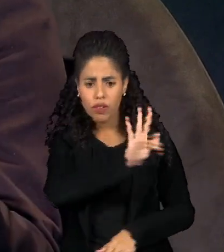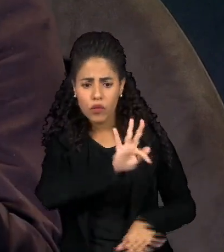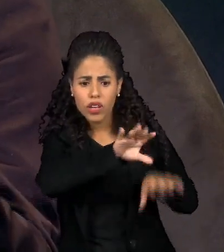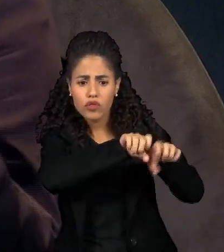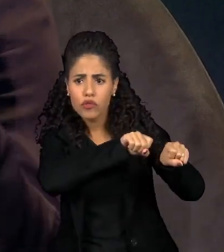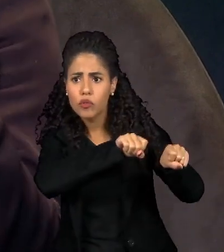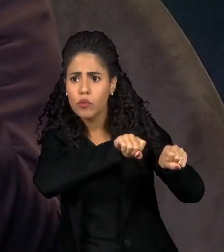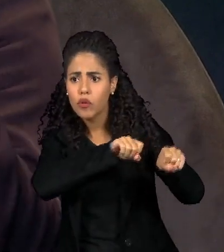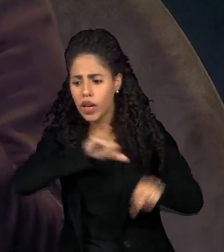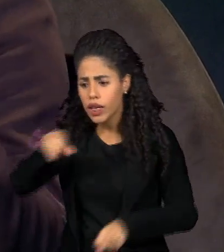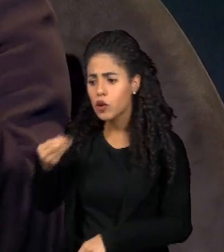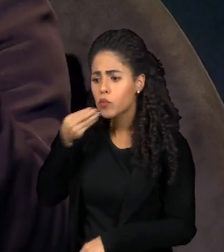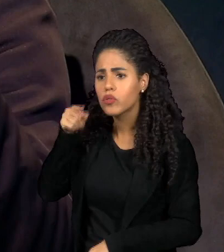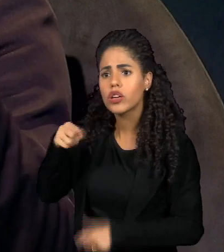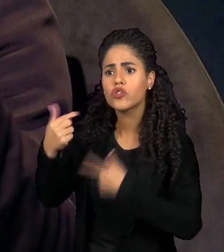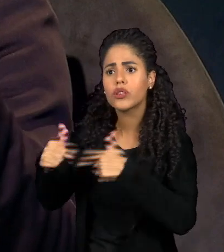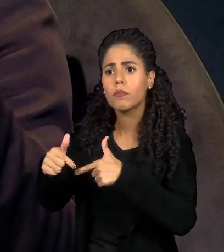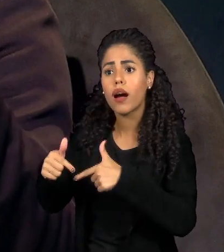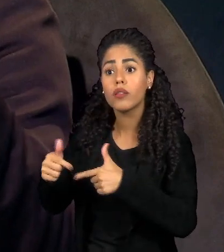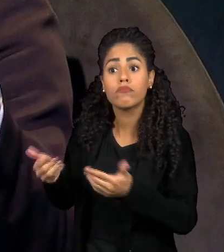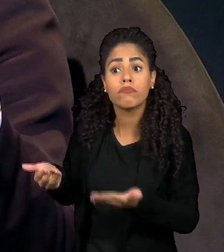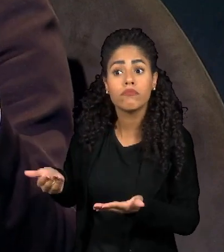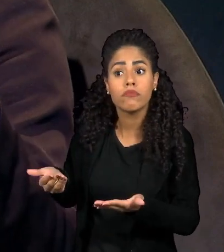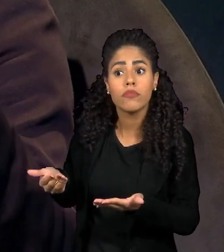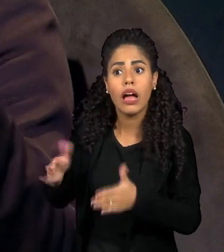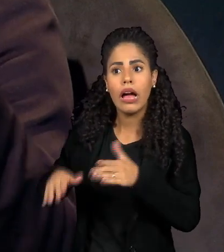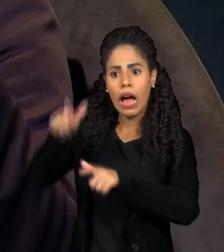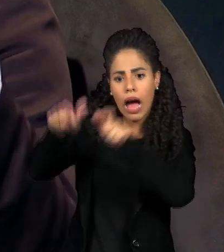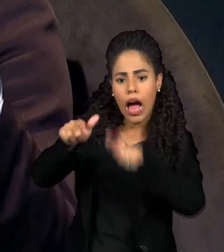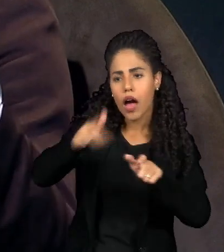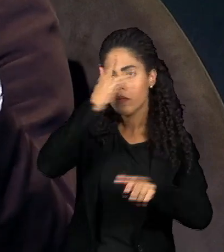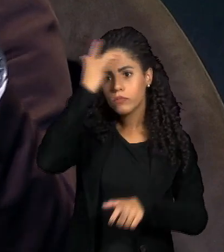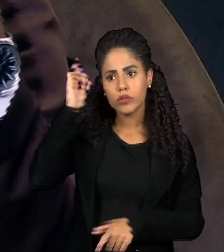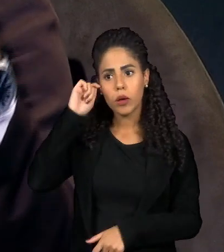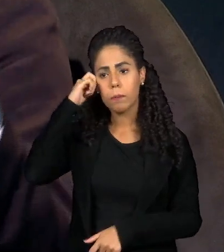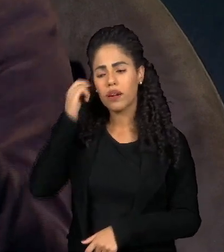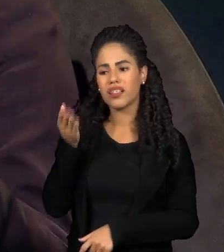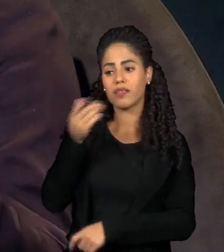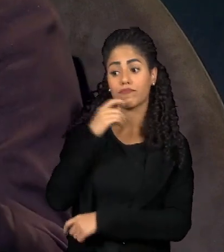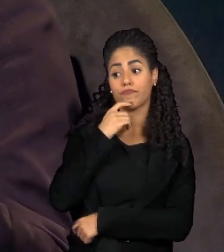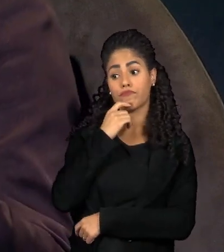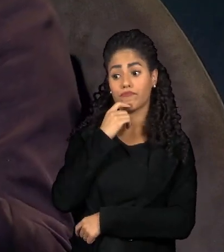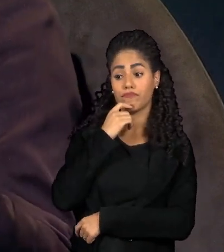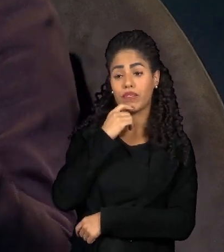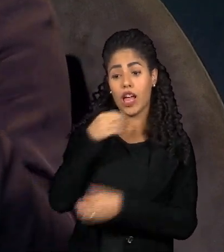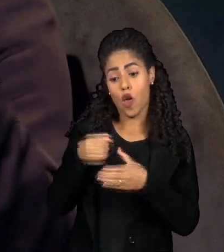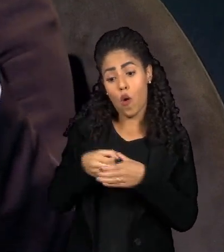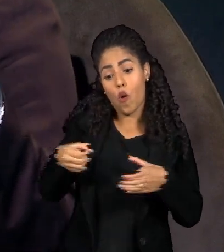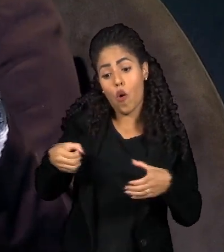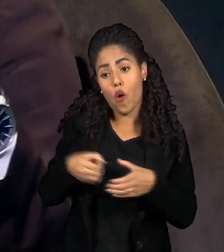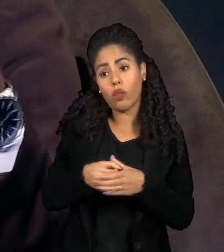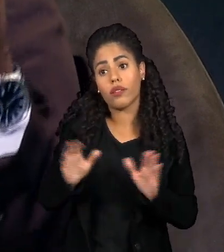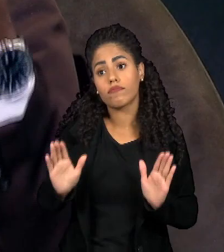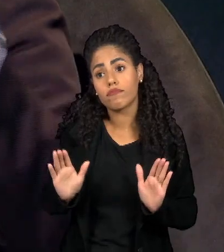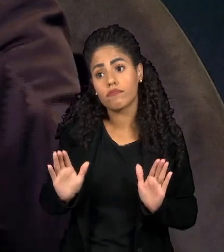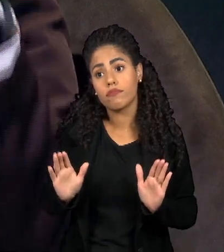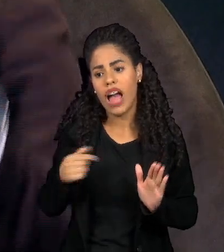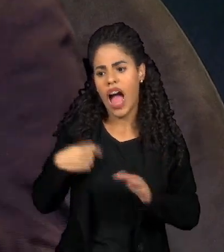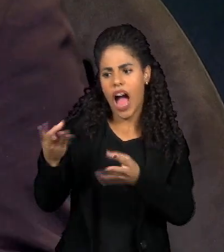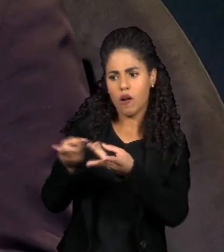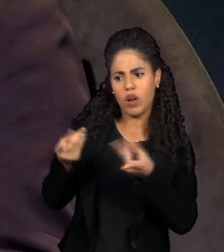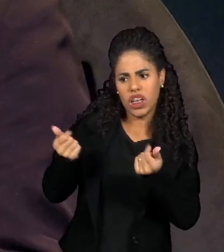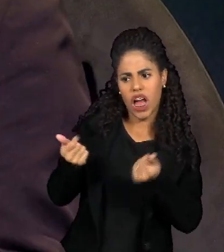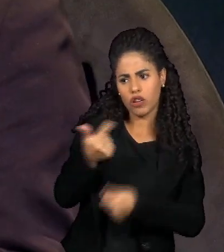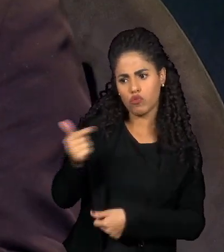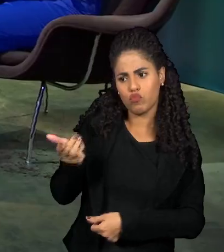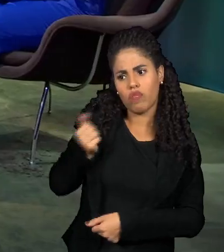o seu trabalho, porque muitos acham que o preto ele não tem, por ser de cota, acham que ele não tem a